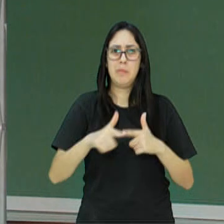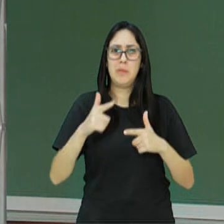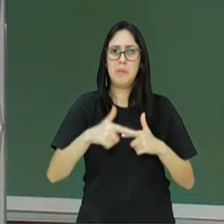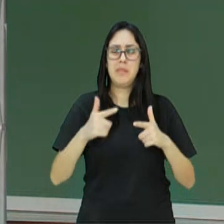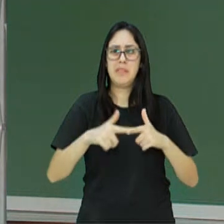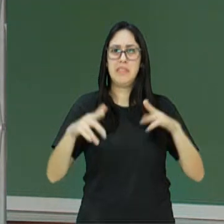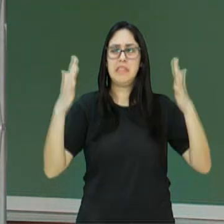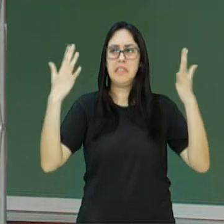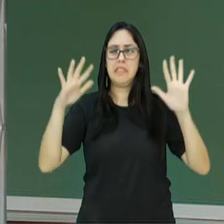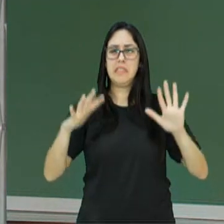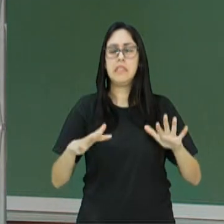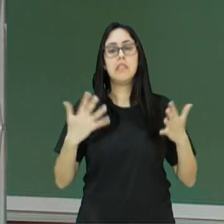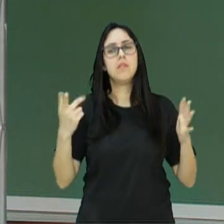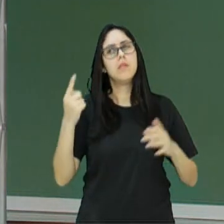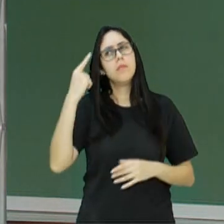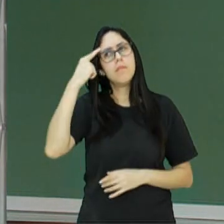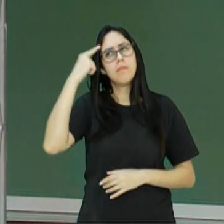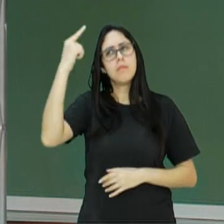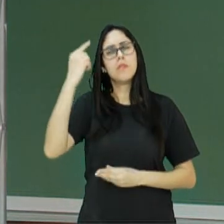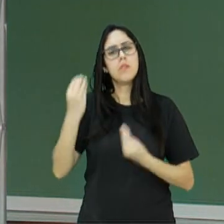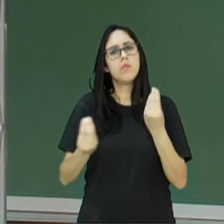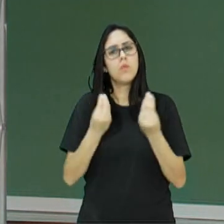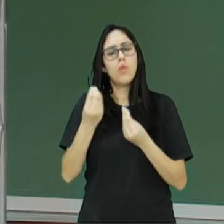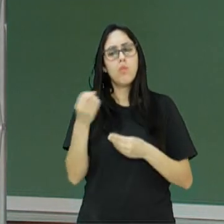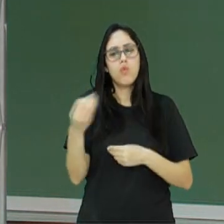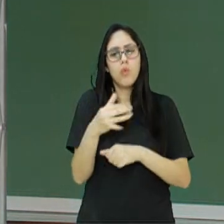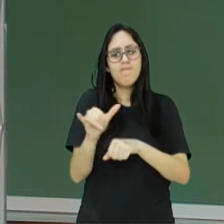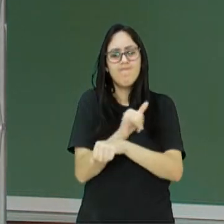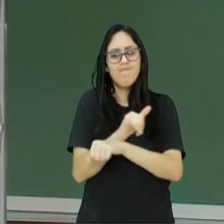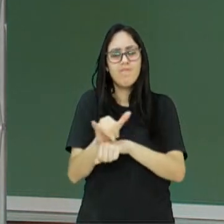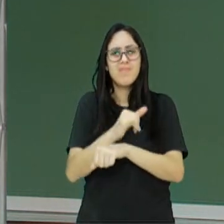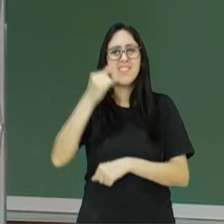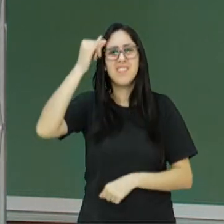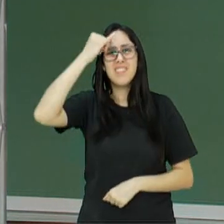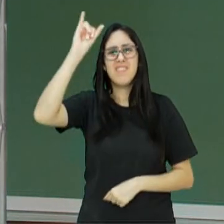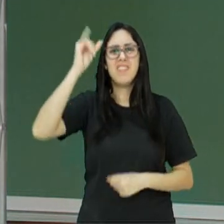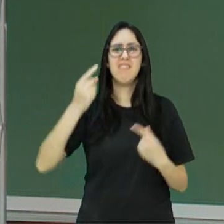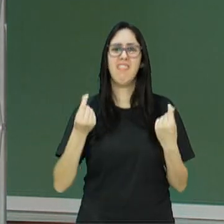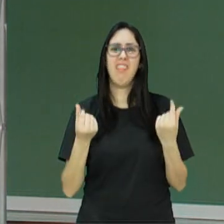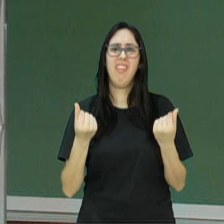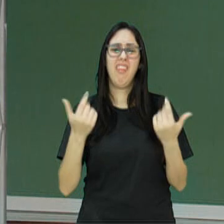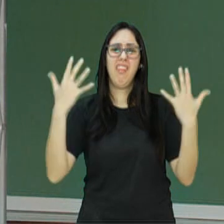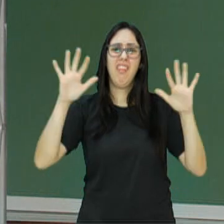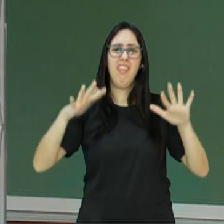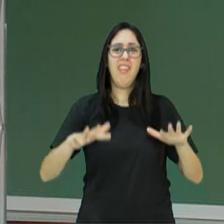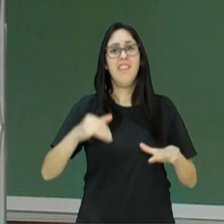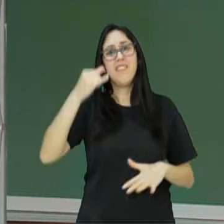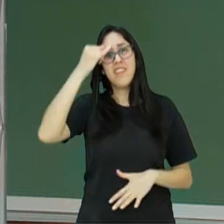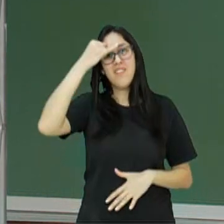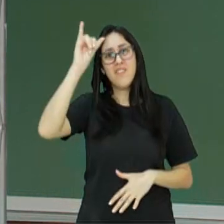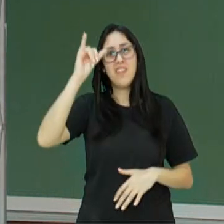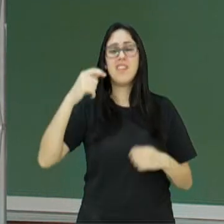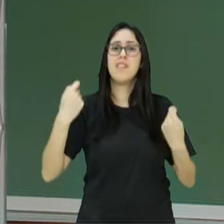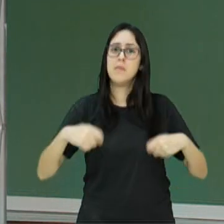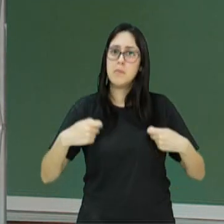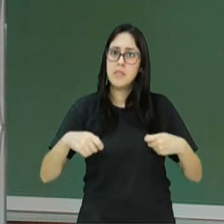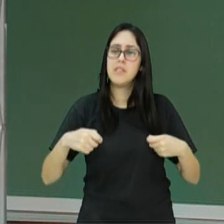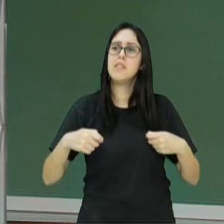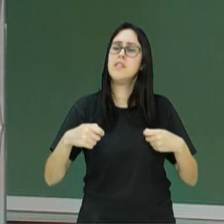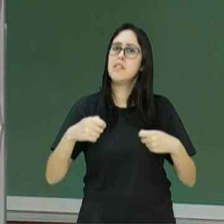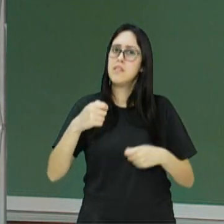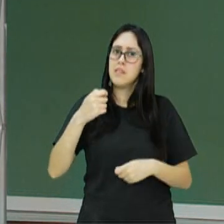medidas para tentar solucionar, contornar a crise, né? Deixar um pouco o investimento na corrida